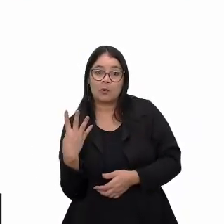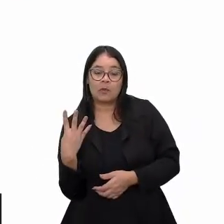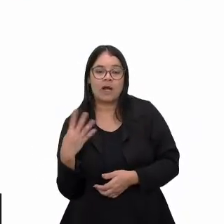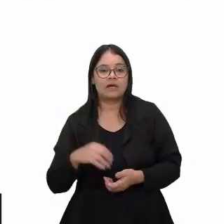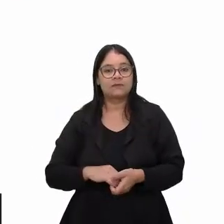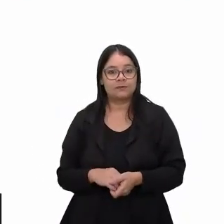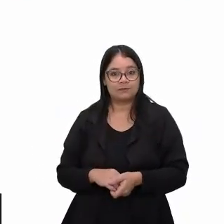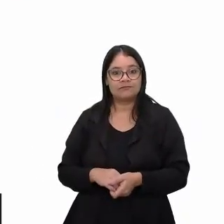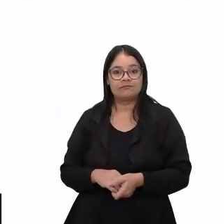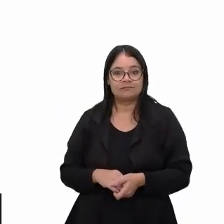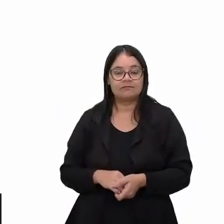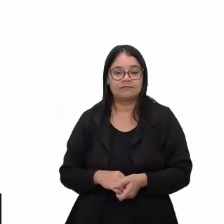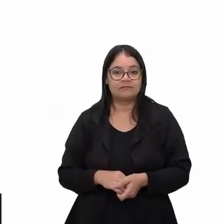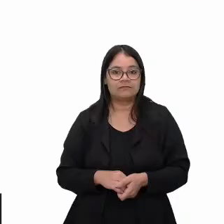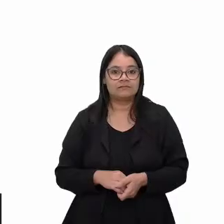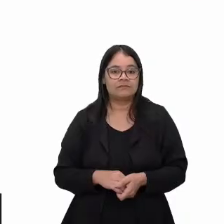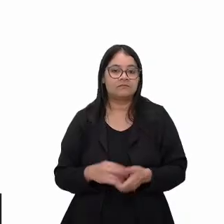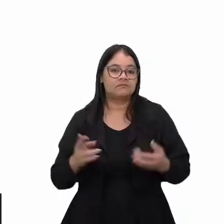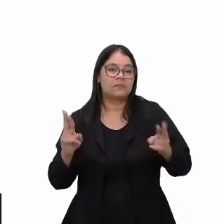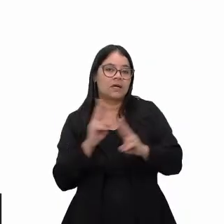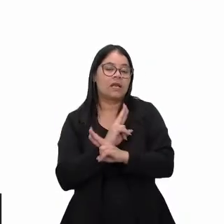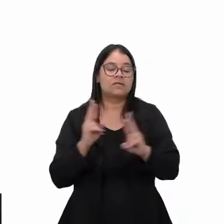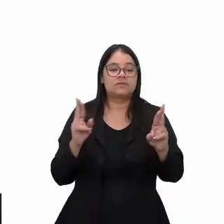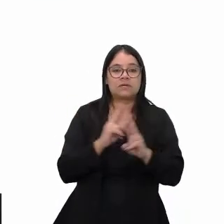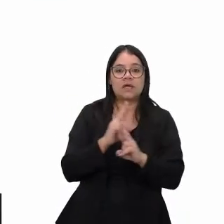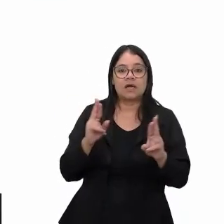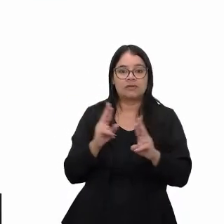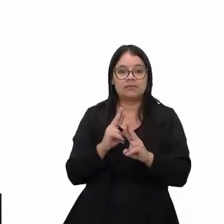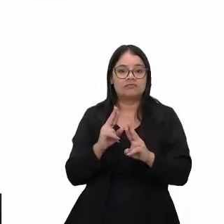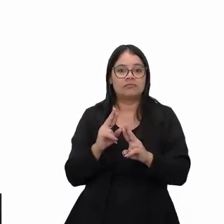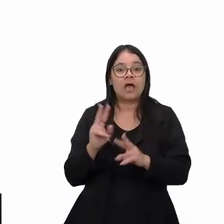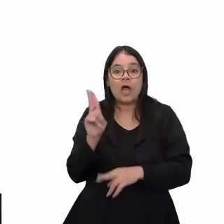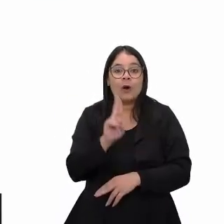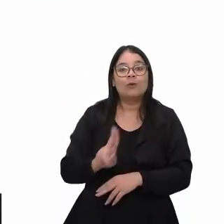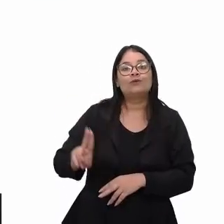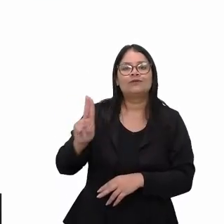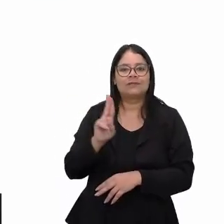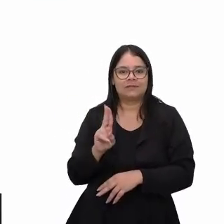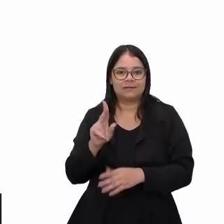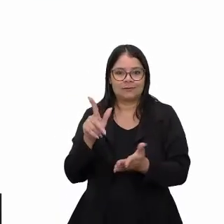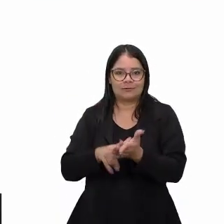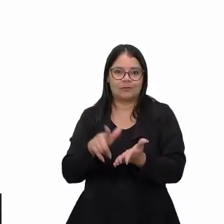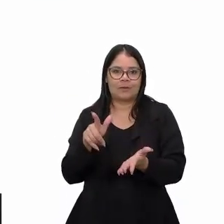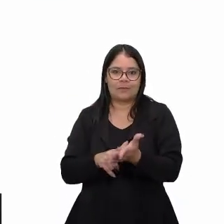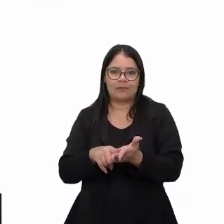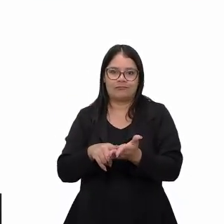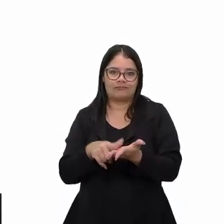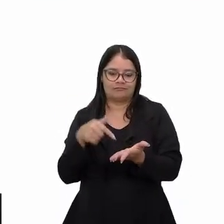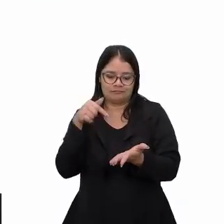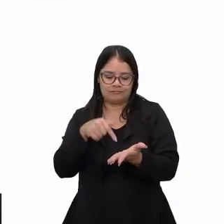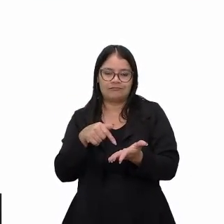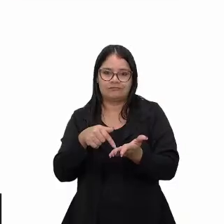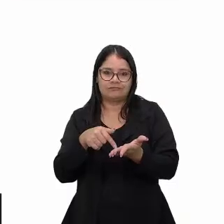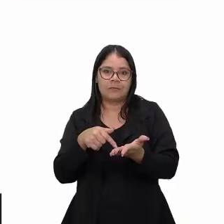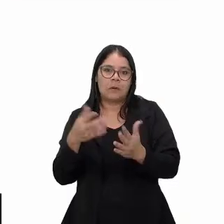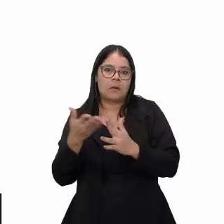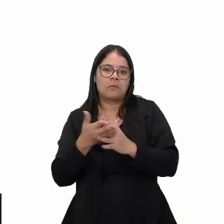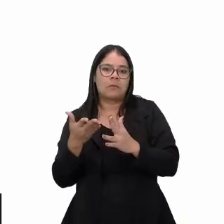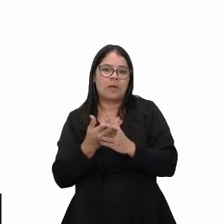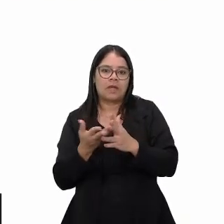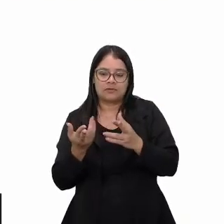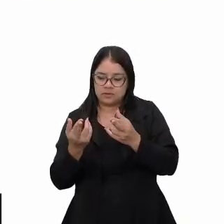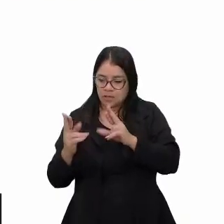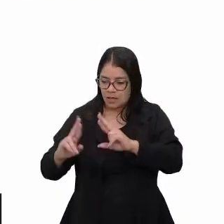quarto seria a questão da reutilização desse papel descartável por meio de reciclagem,